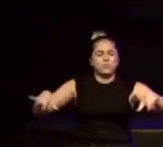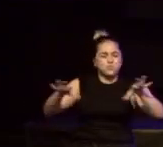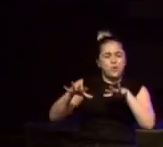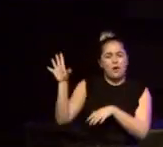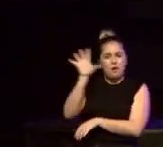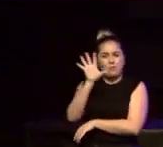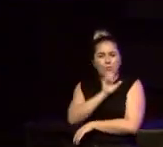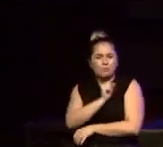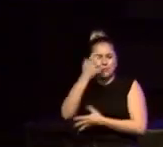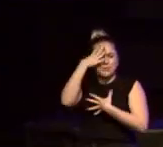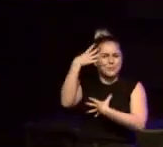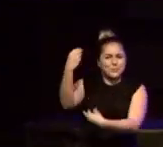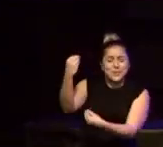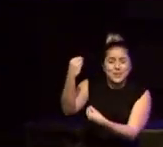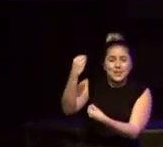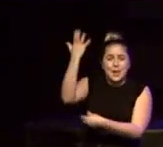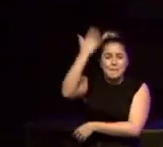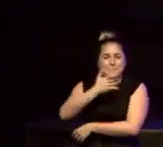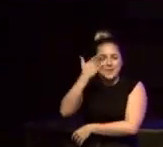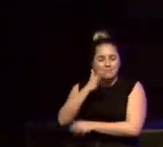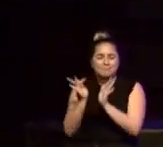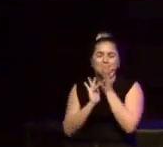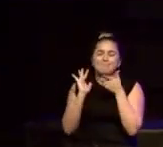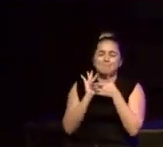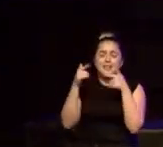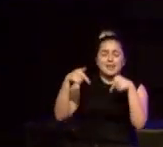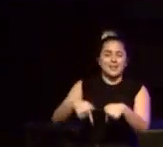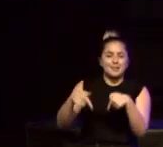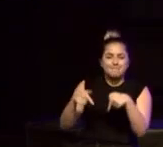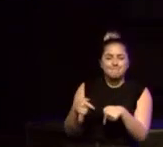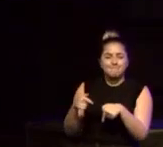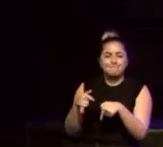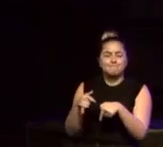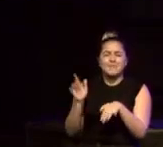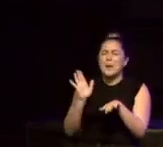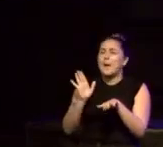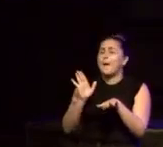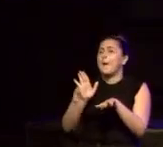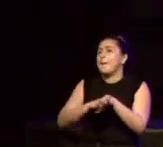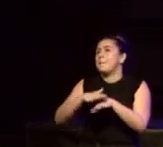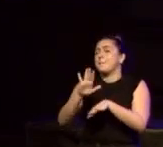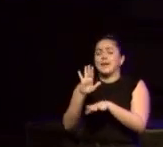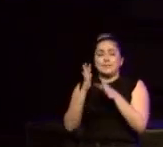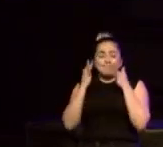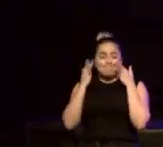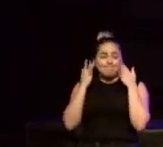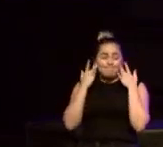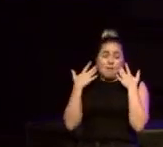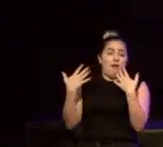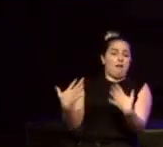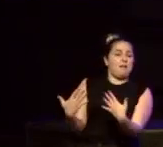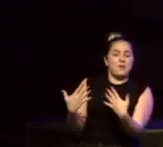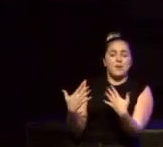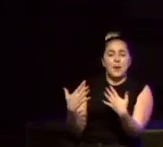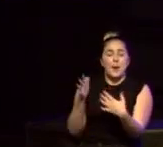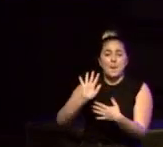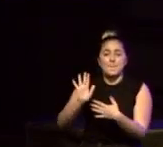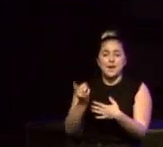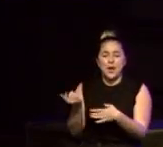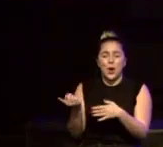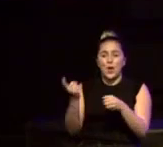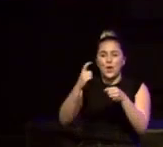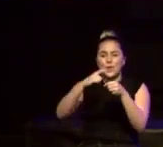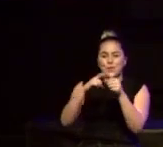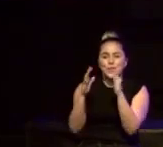fé e a presença de Deus nesse lugar. Então isso foi assim o que mais me encantou. E é claro que quando eu voltei para casa, eu quis trazer